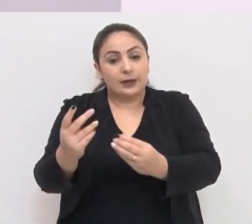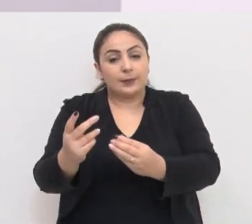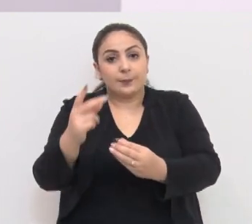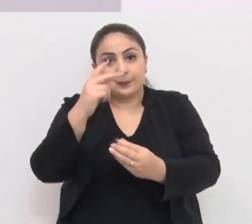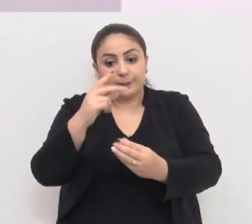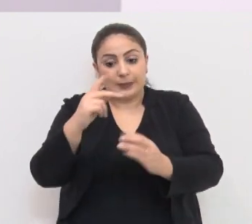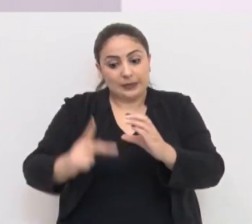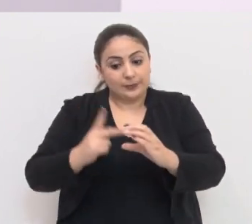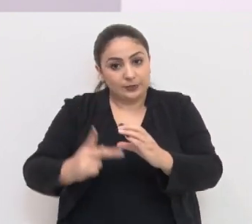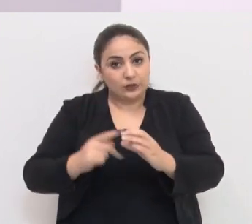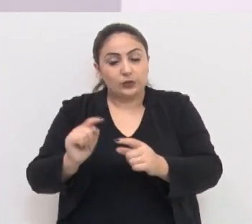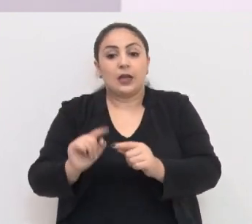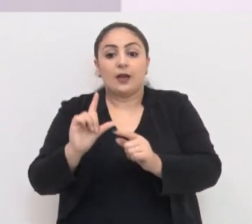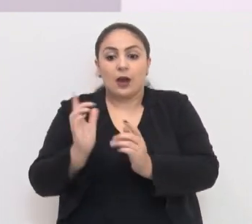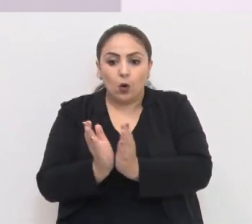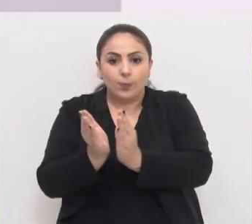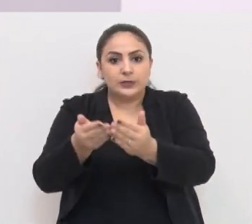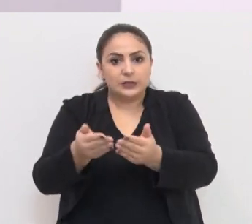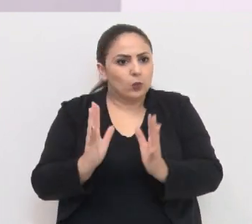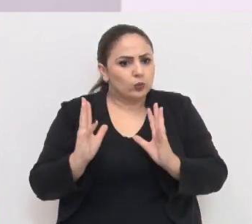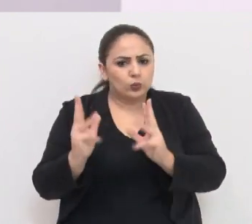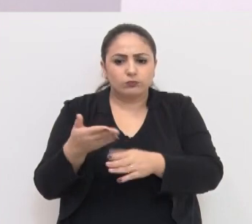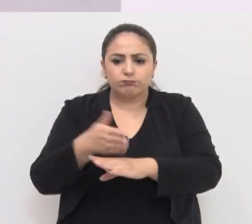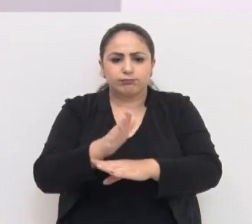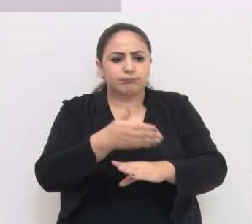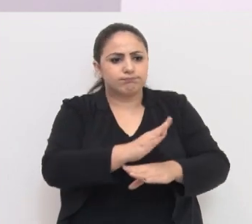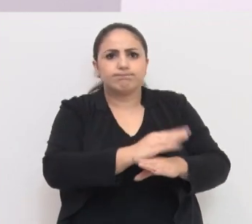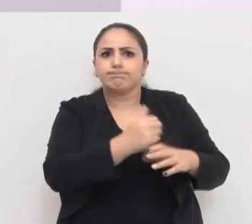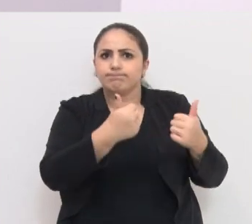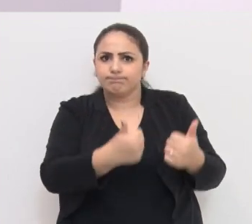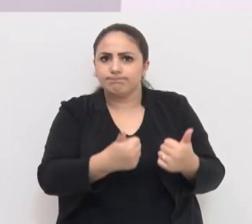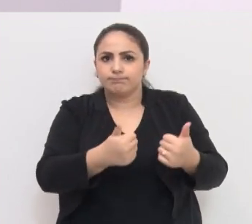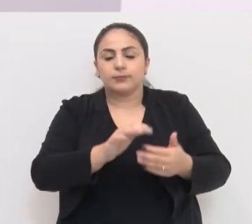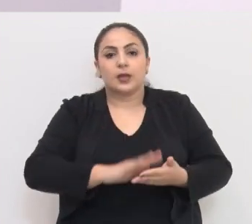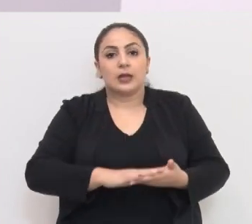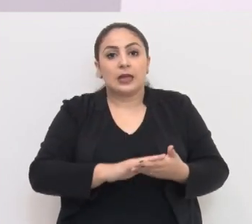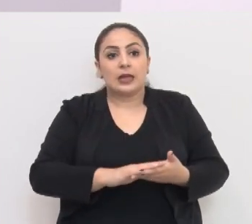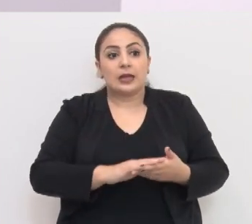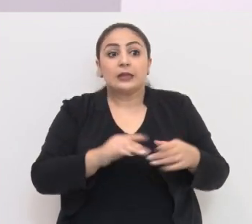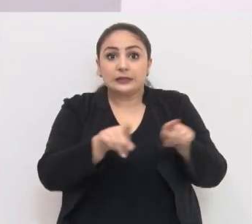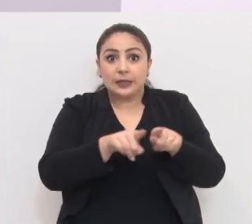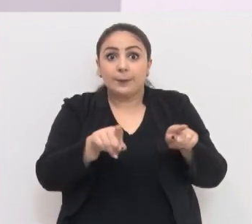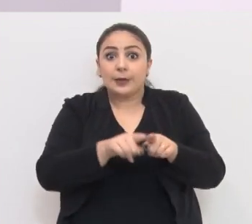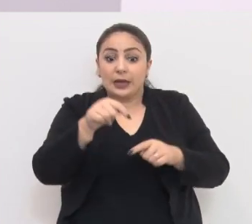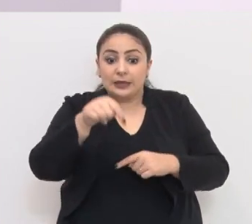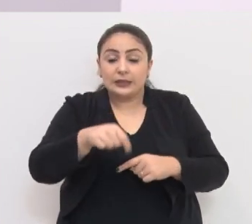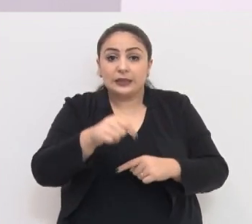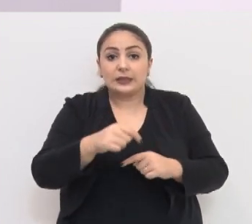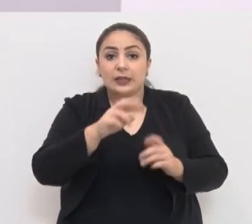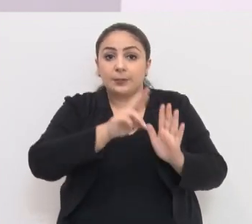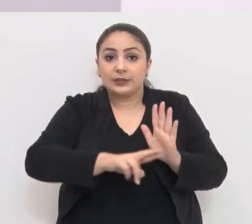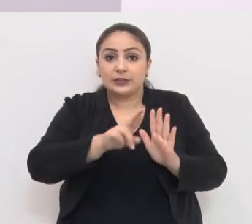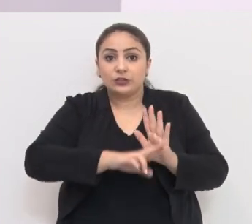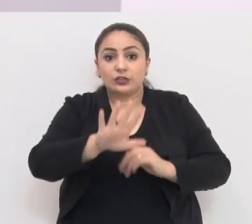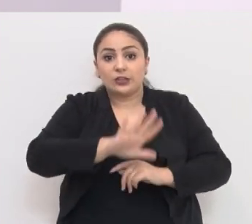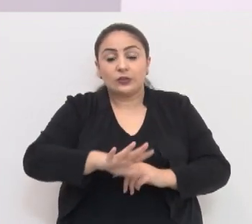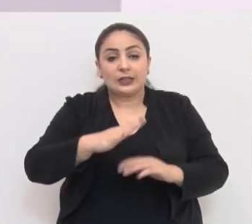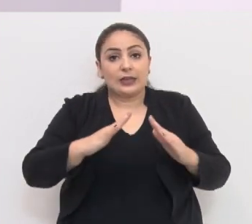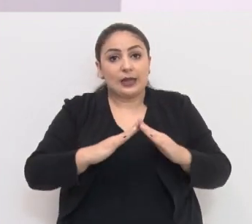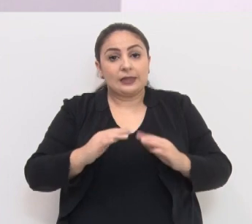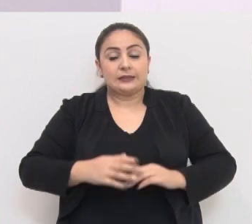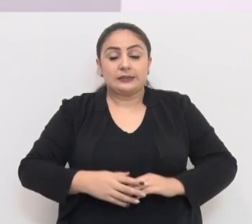encaminhamos para casa, passou pelas comissões, foi aprovado em todas as comissões, foi aprovado também aqui na Procuradoria